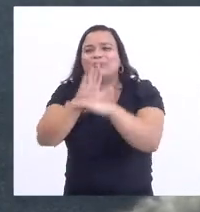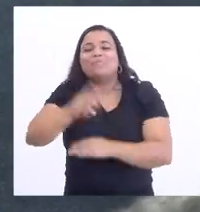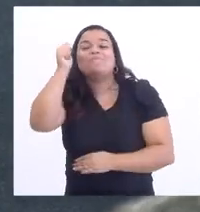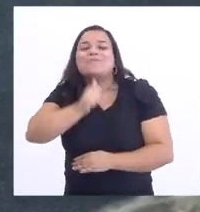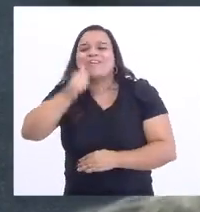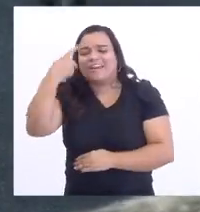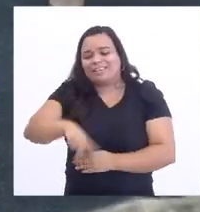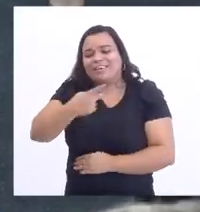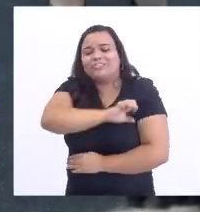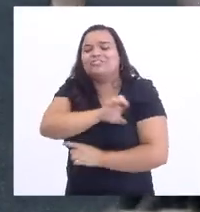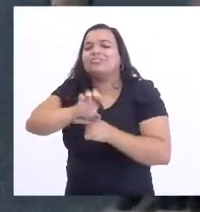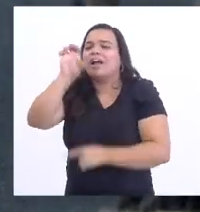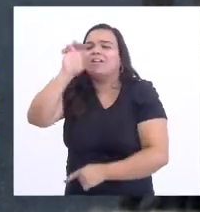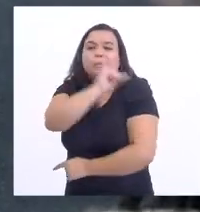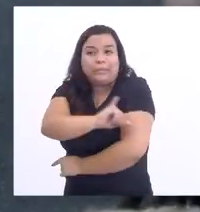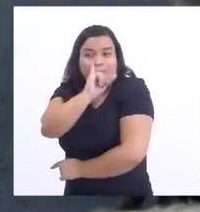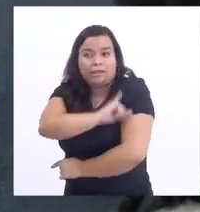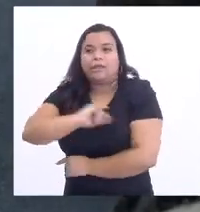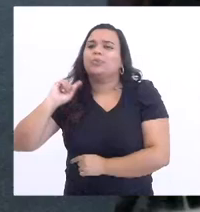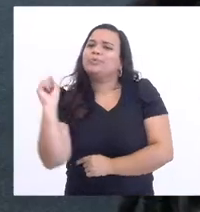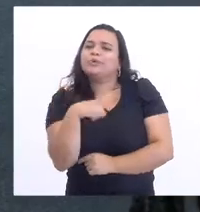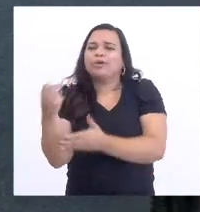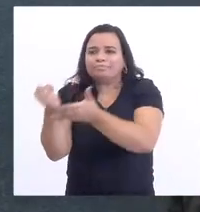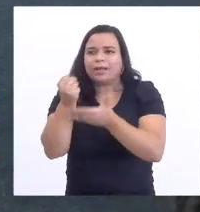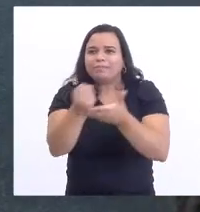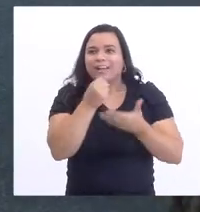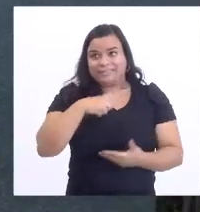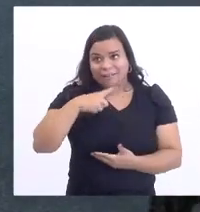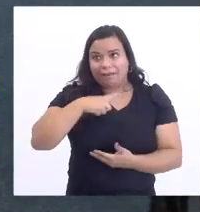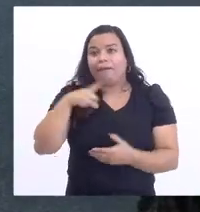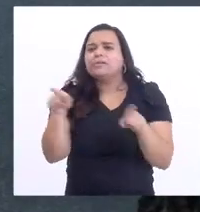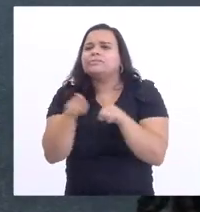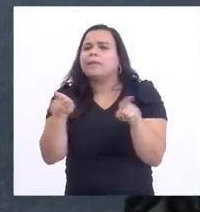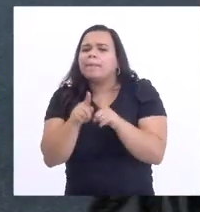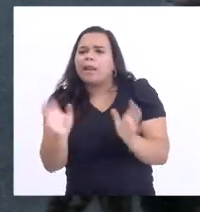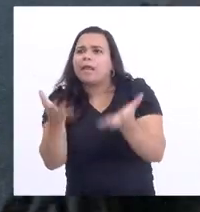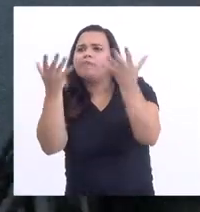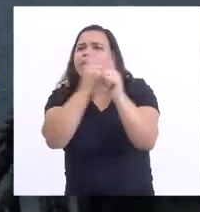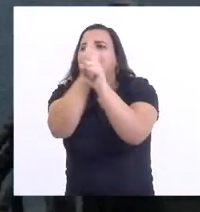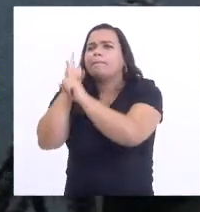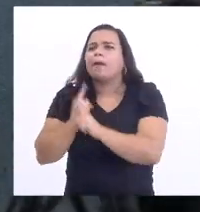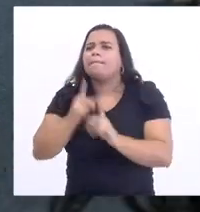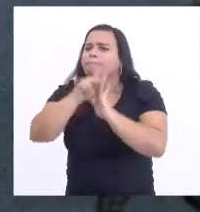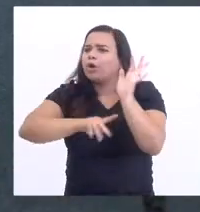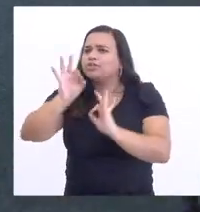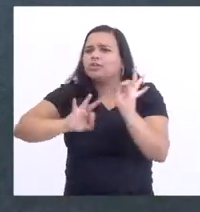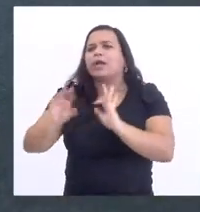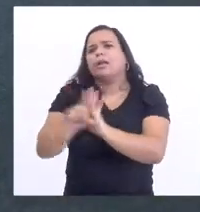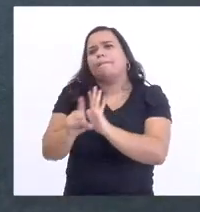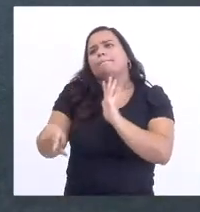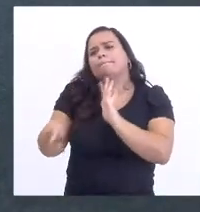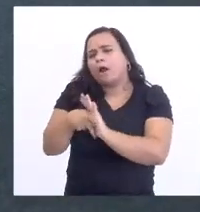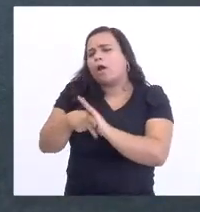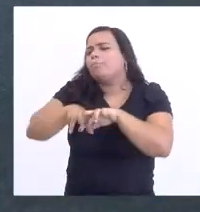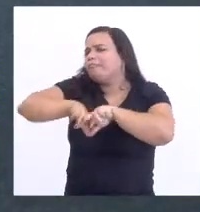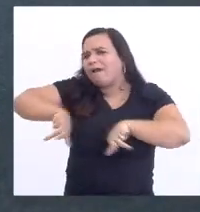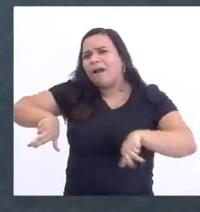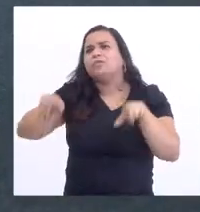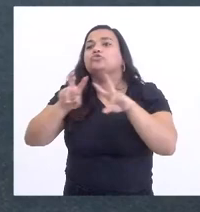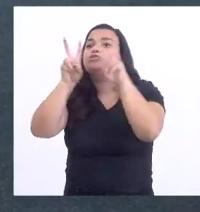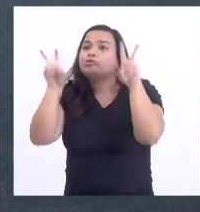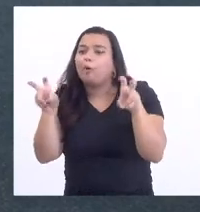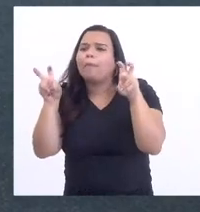Rio de Janeiro. E a gente está trazendo, levantando todos esses projetos de lei referente